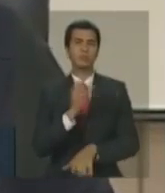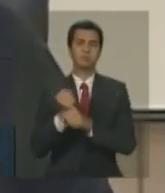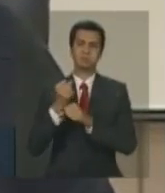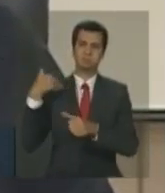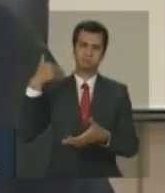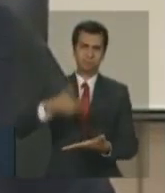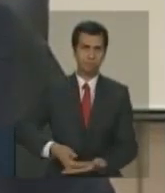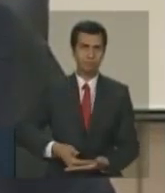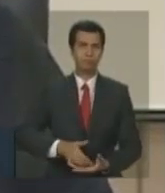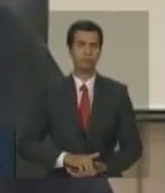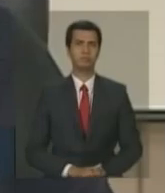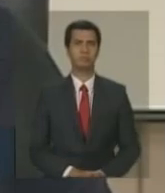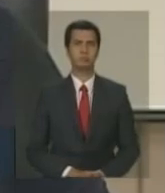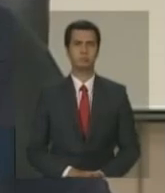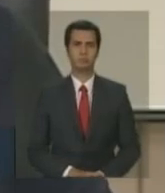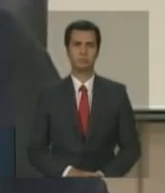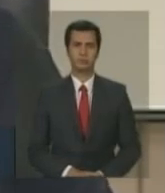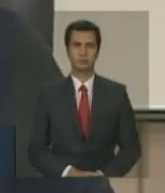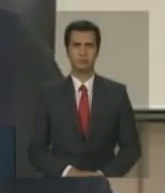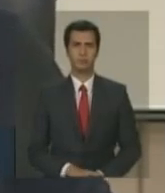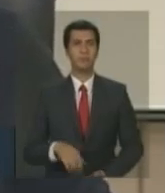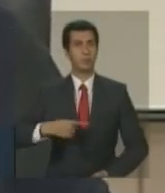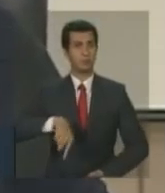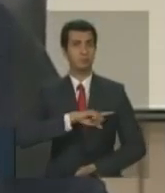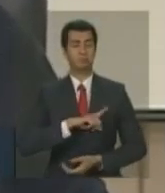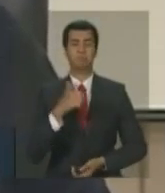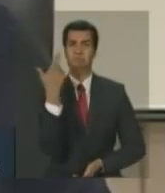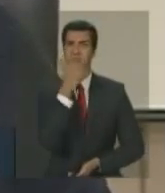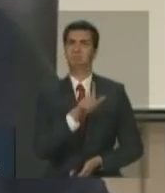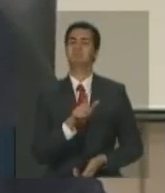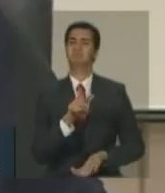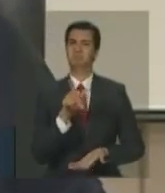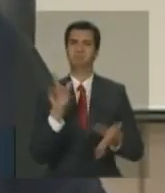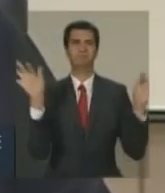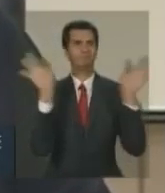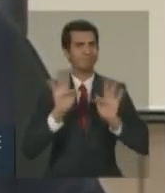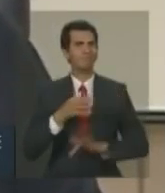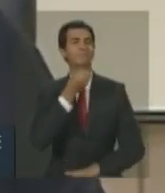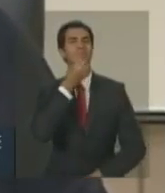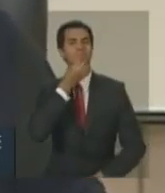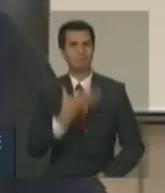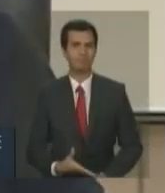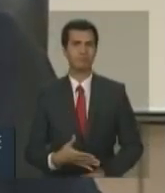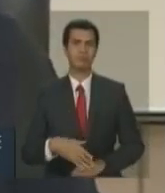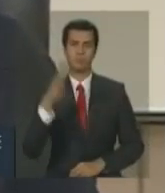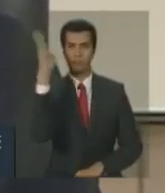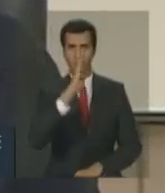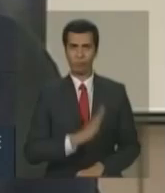Então, acho que só temos a comemorar, o Brasil mais uma vez tem